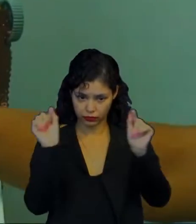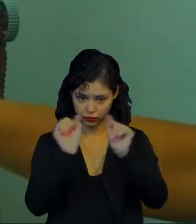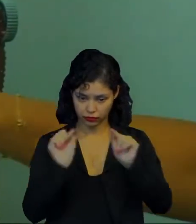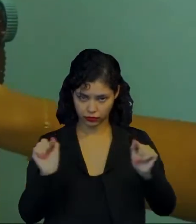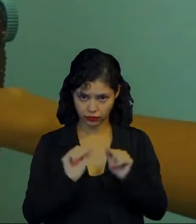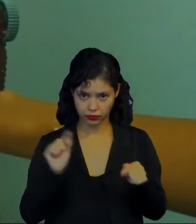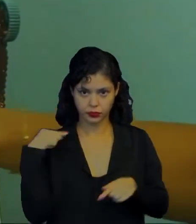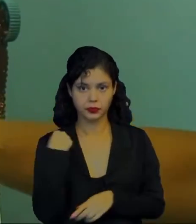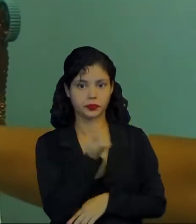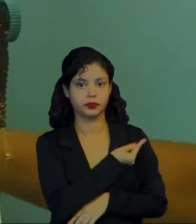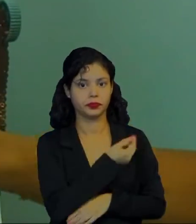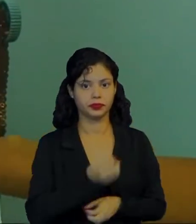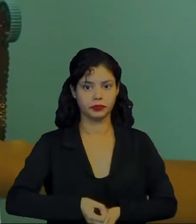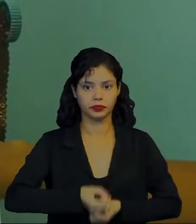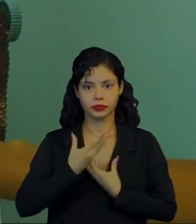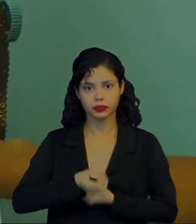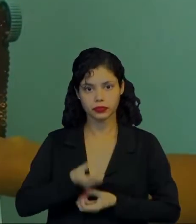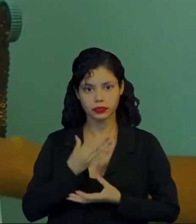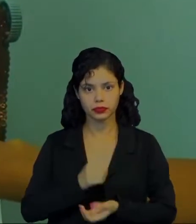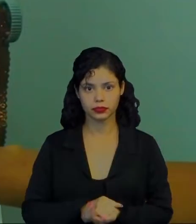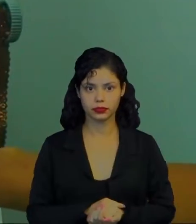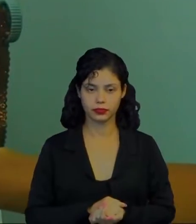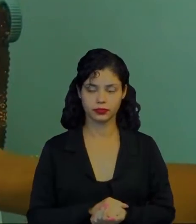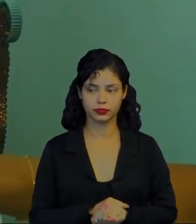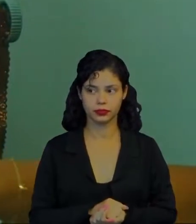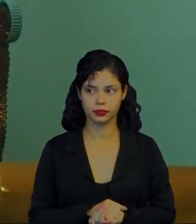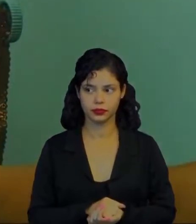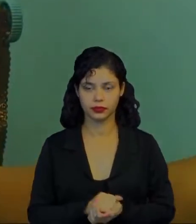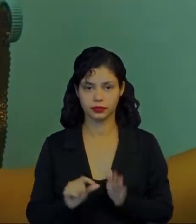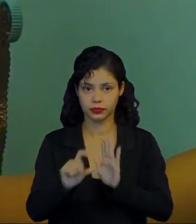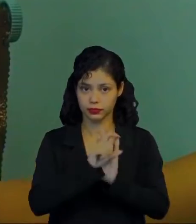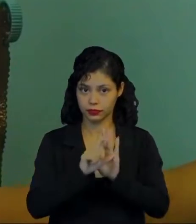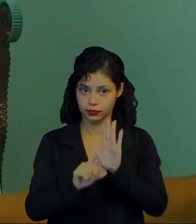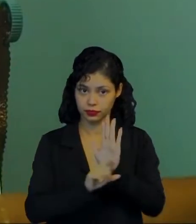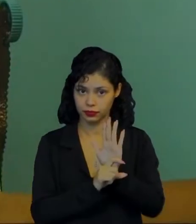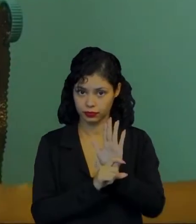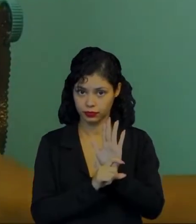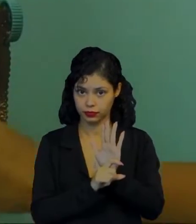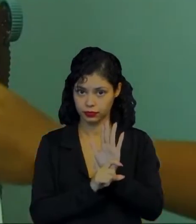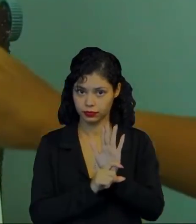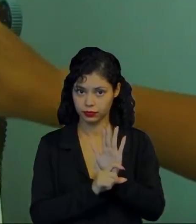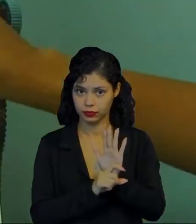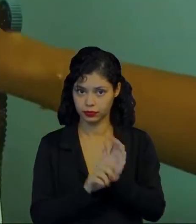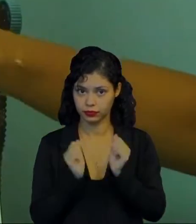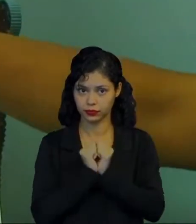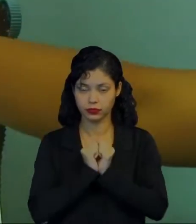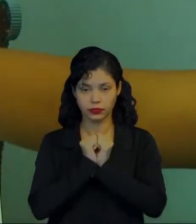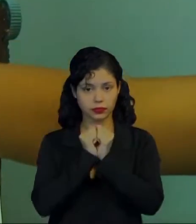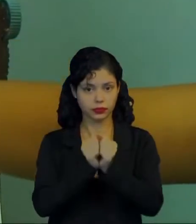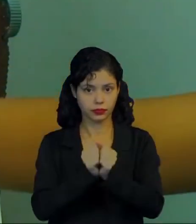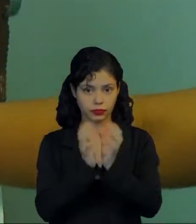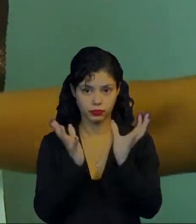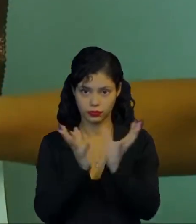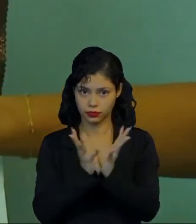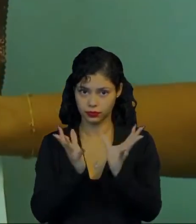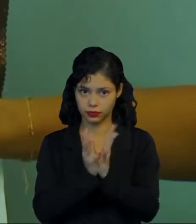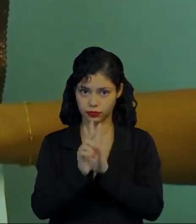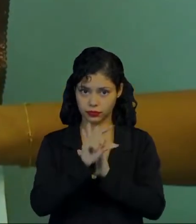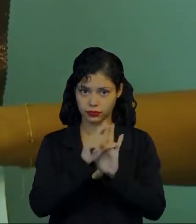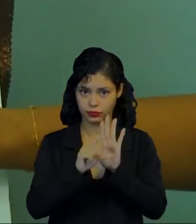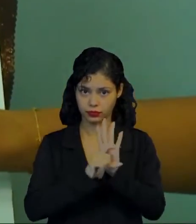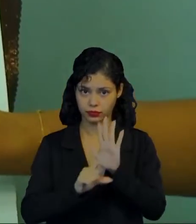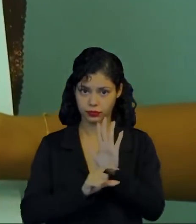do nosso poema. E as estrofes são um conjunto desses